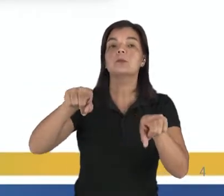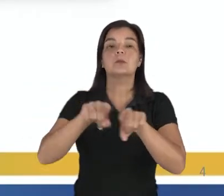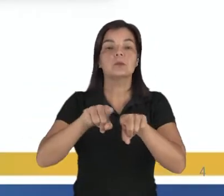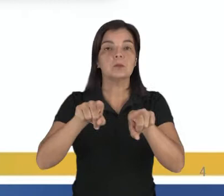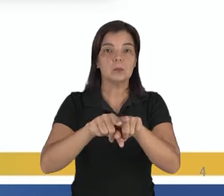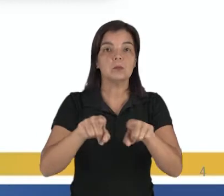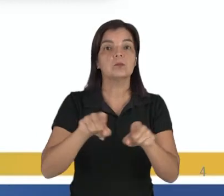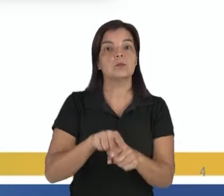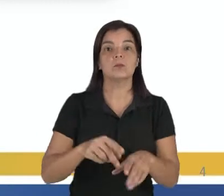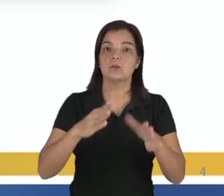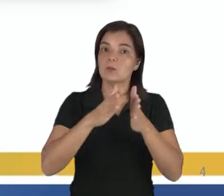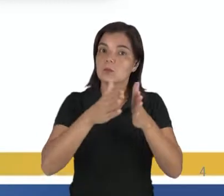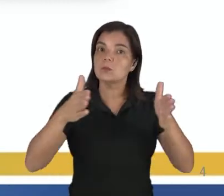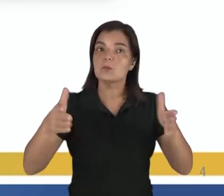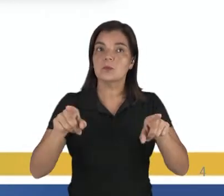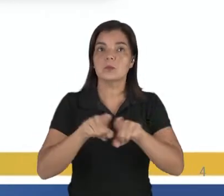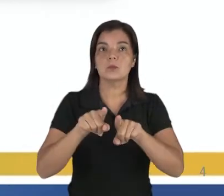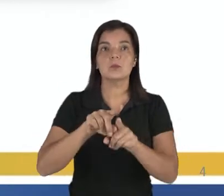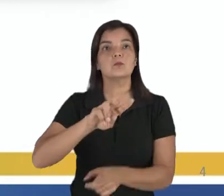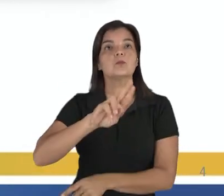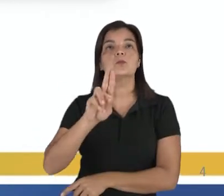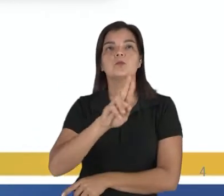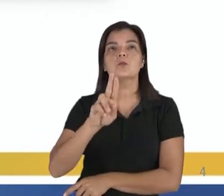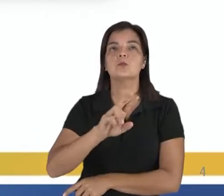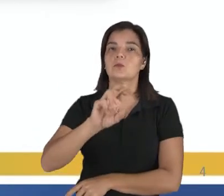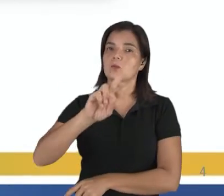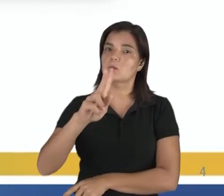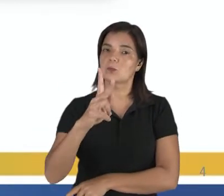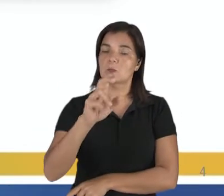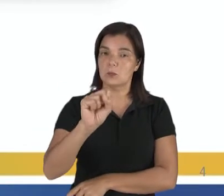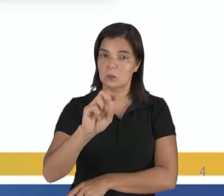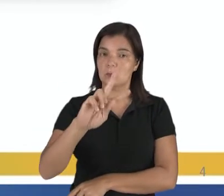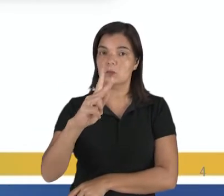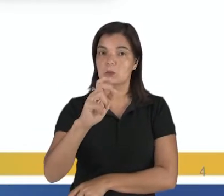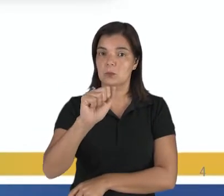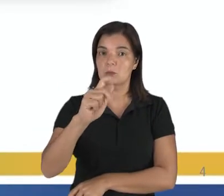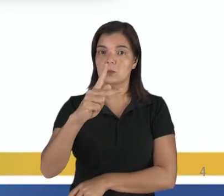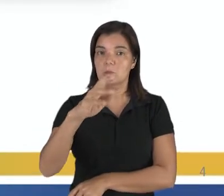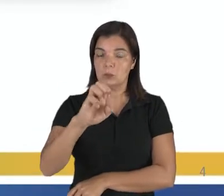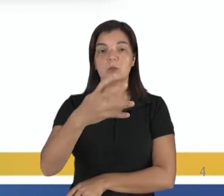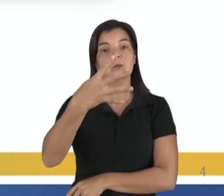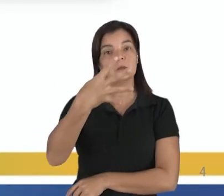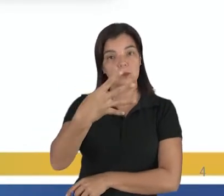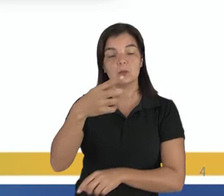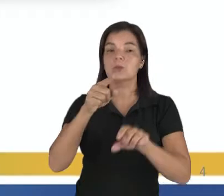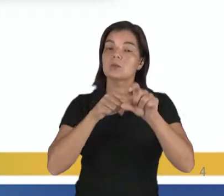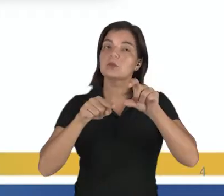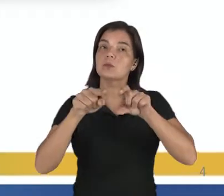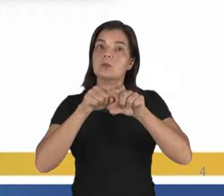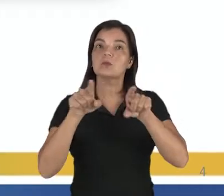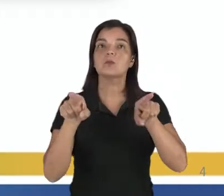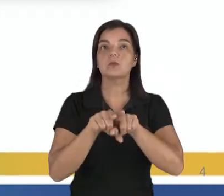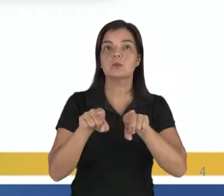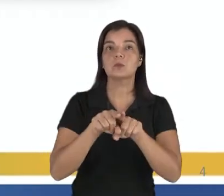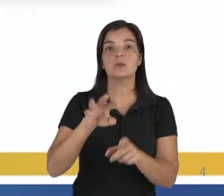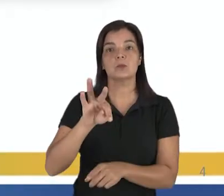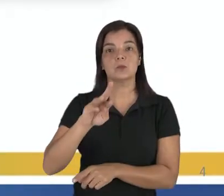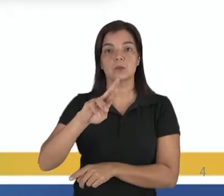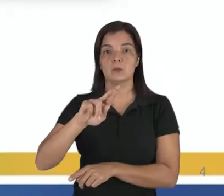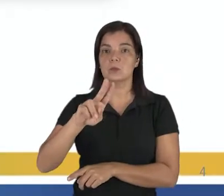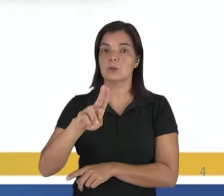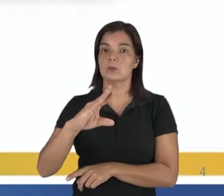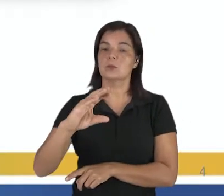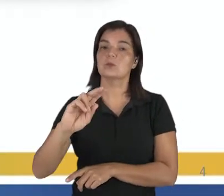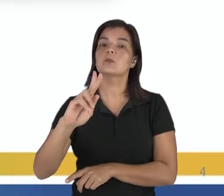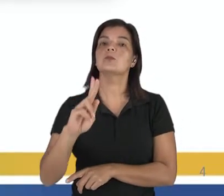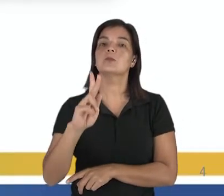equilibrando-se numa prancha chamada shape, né? Dotada de 4 pequenas rodas ou 2 eixos chamados trucks. Com o